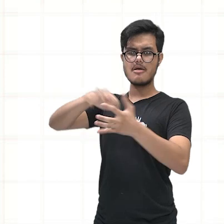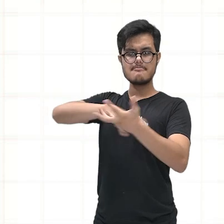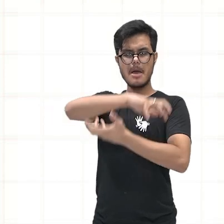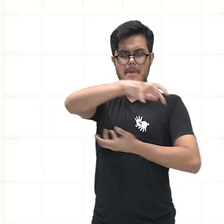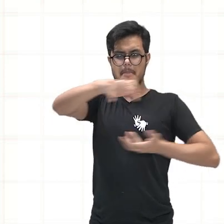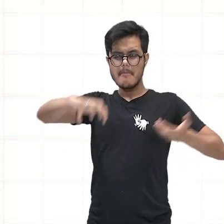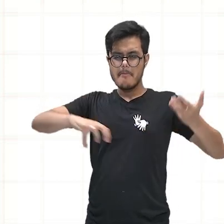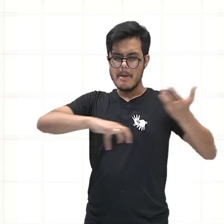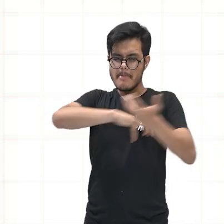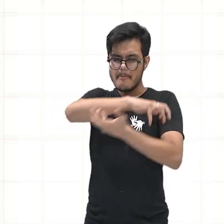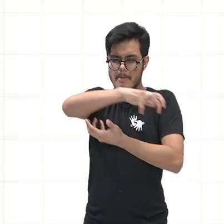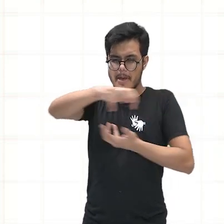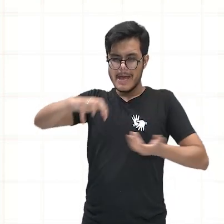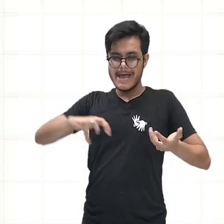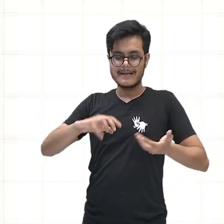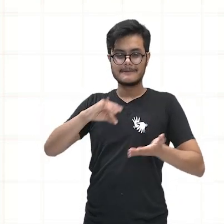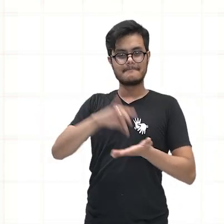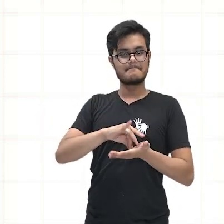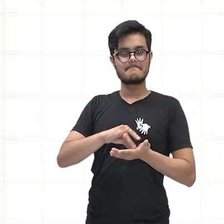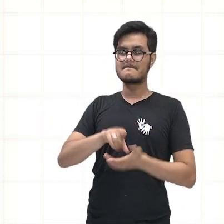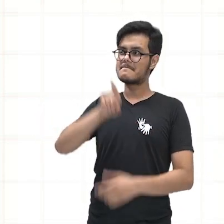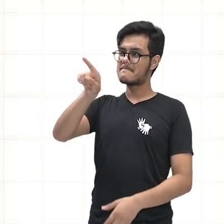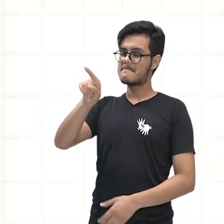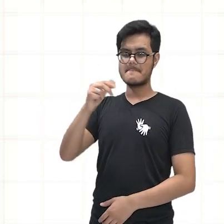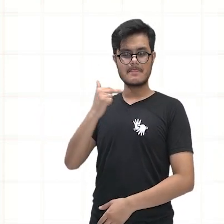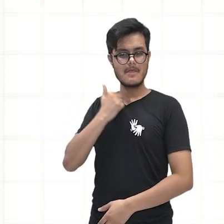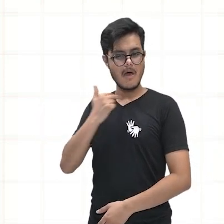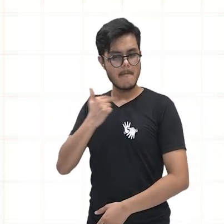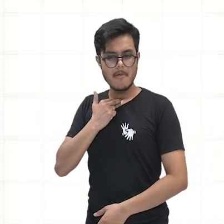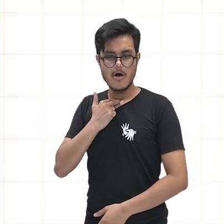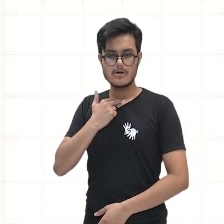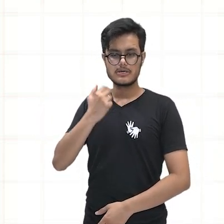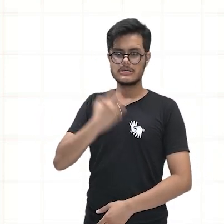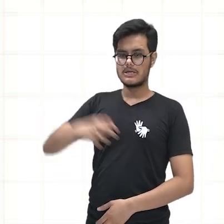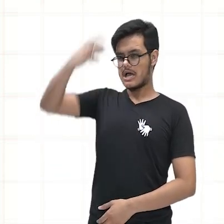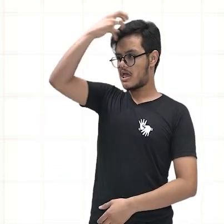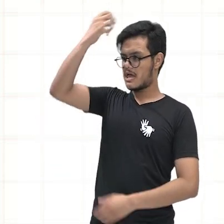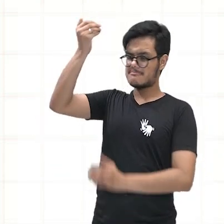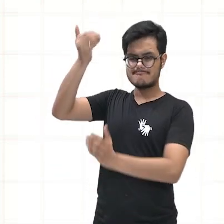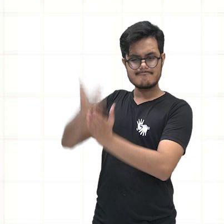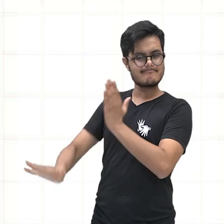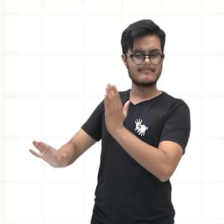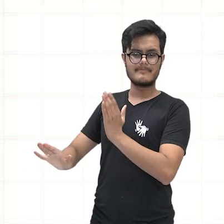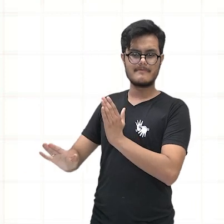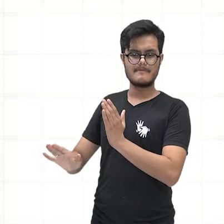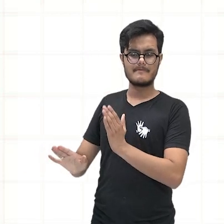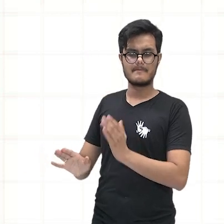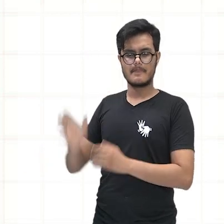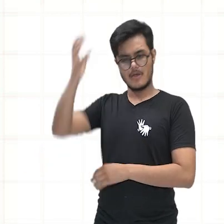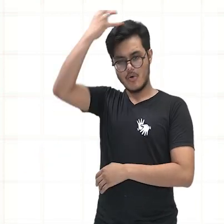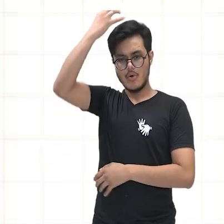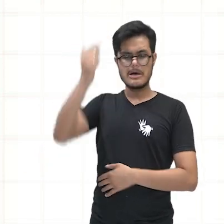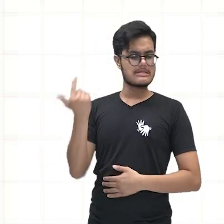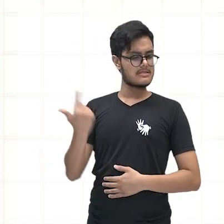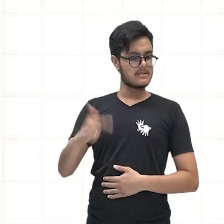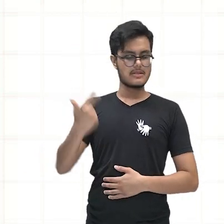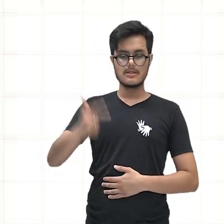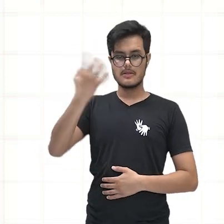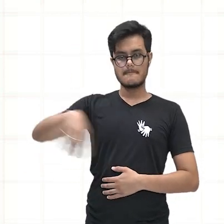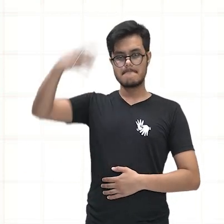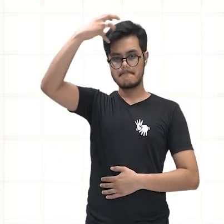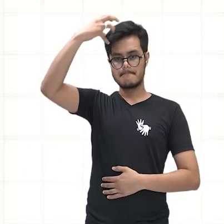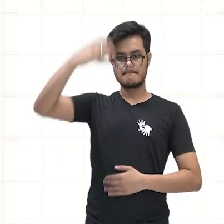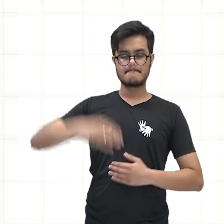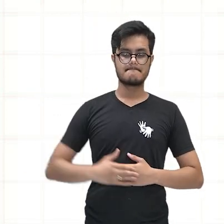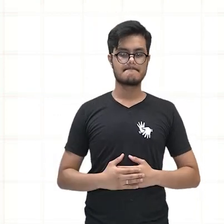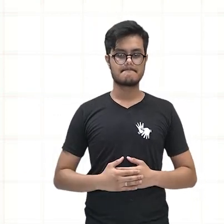os líderes da revolta juraram não permitir mais a dominação monárquica em Roma Então nós